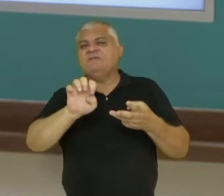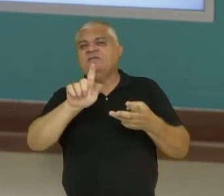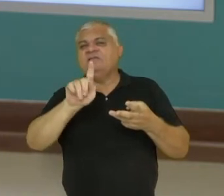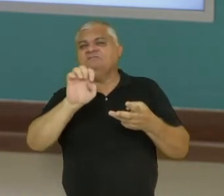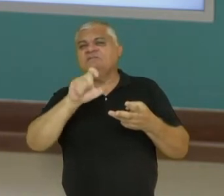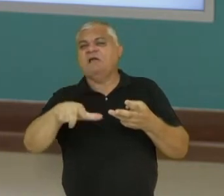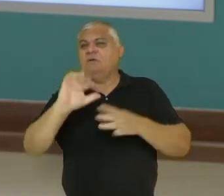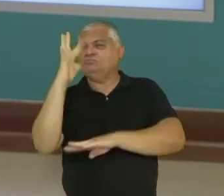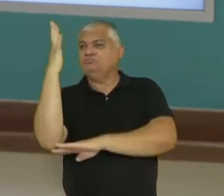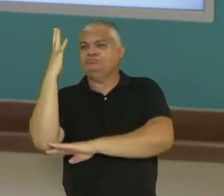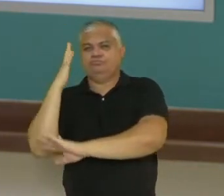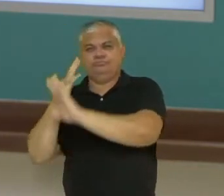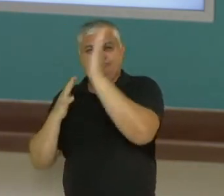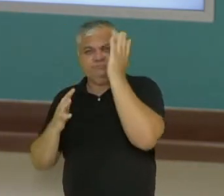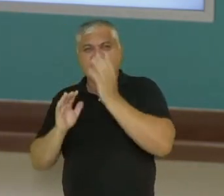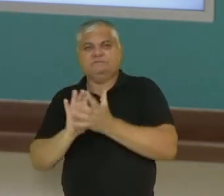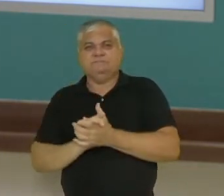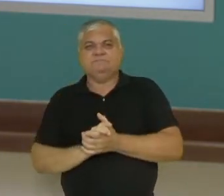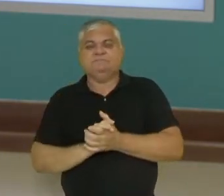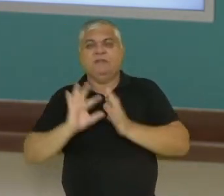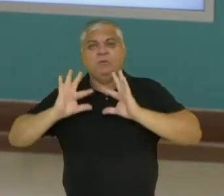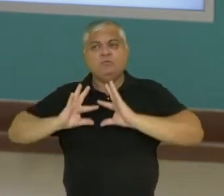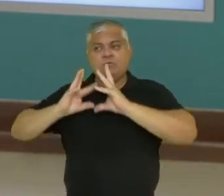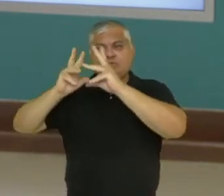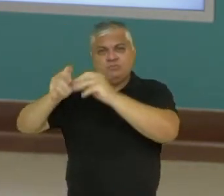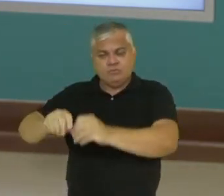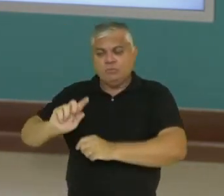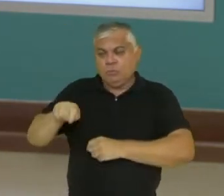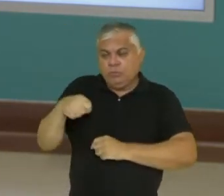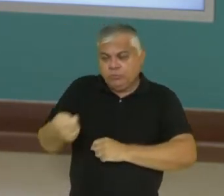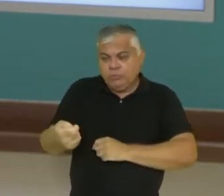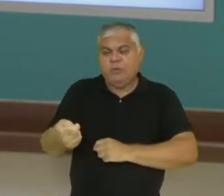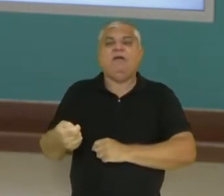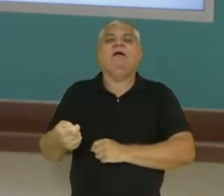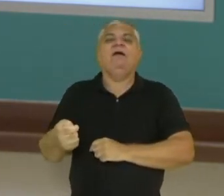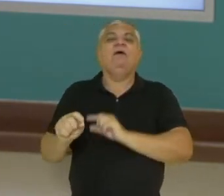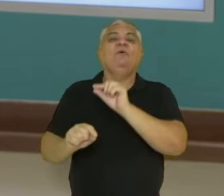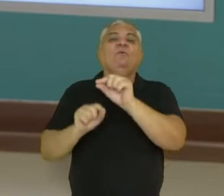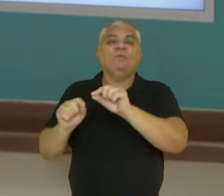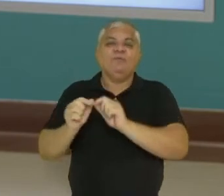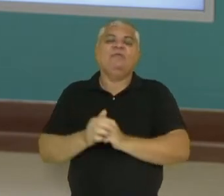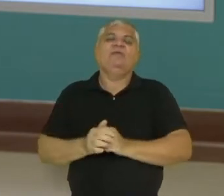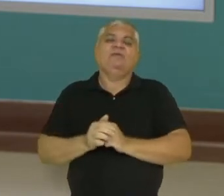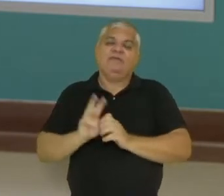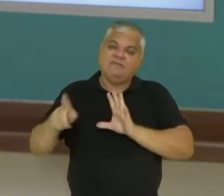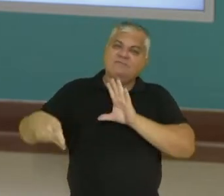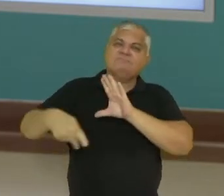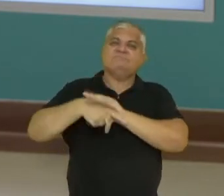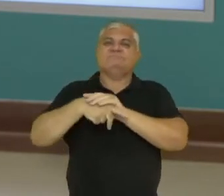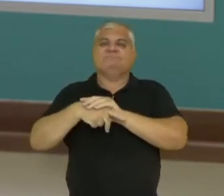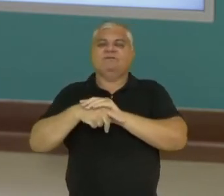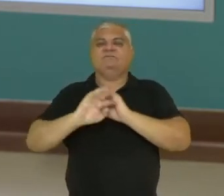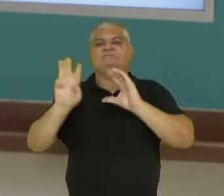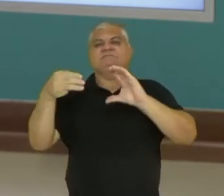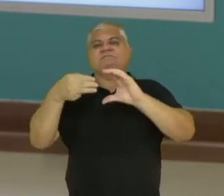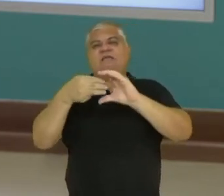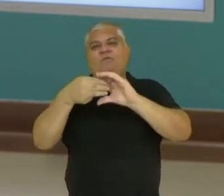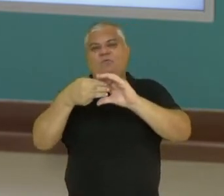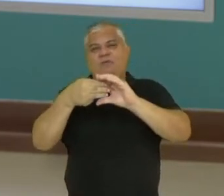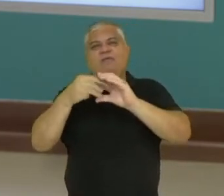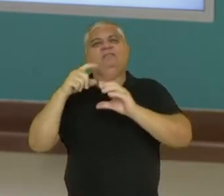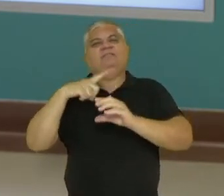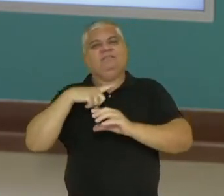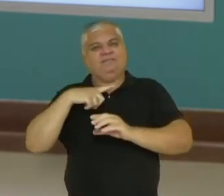percebemos de informação? Que todos os seres vivos, eles são constituídos por